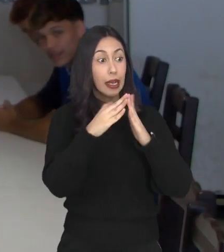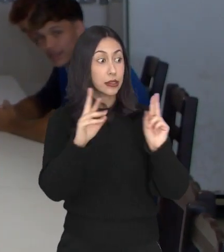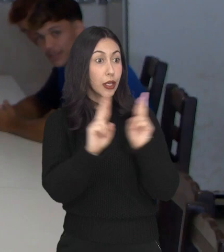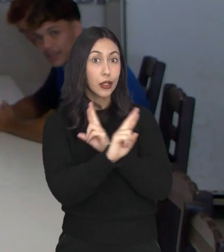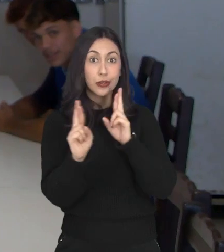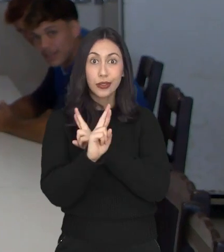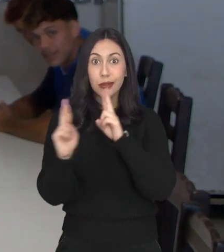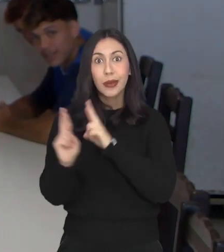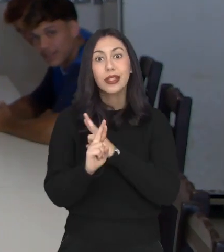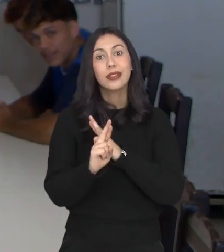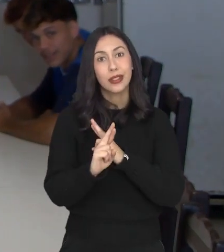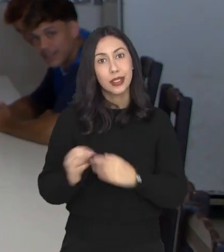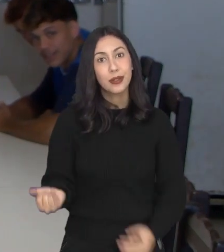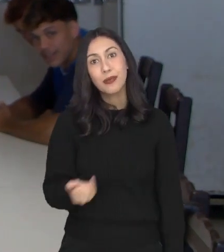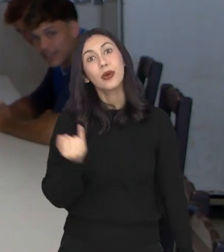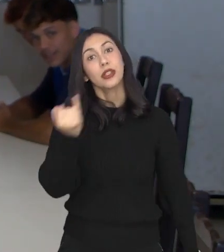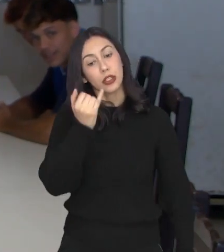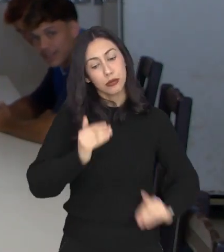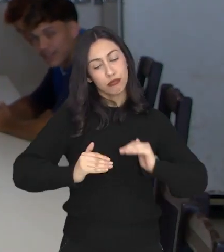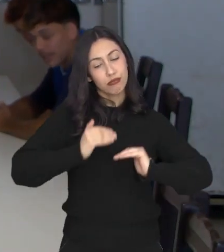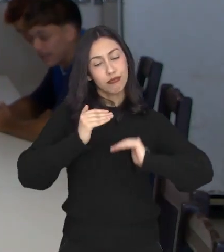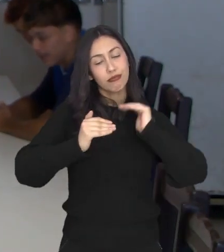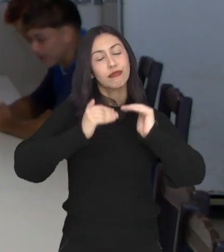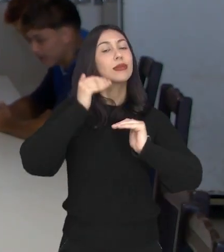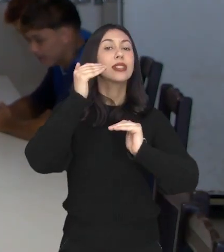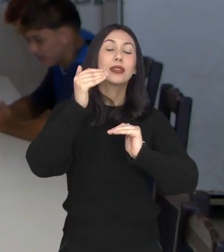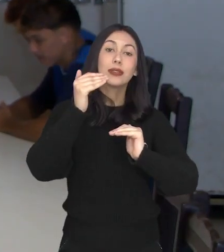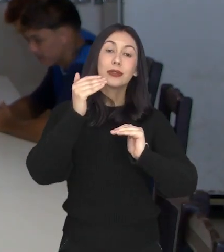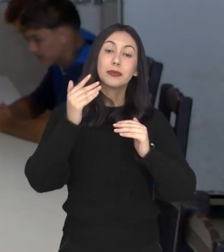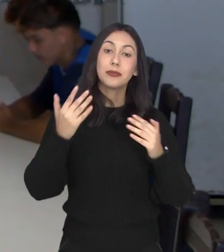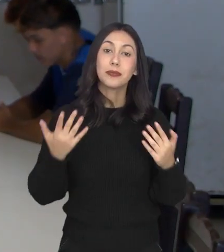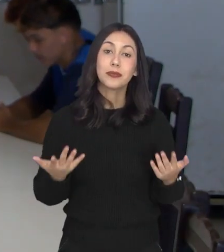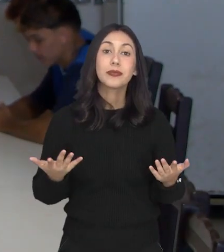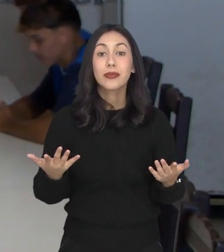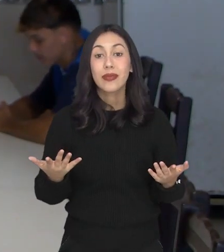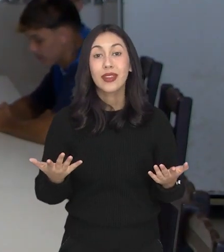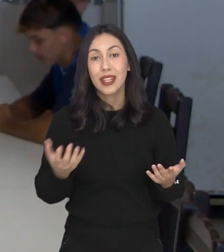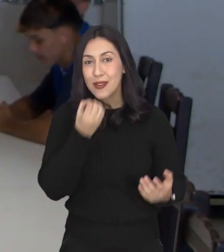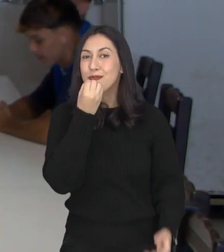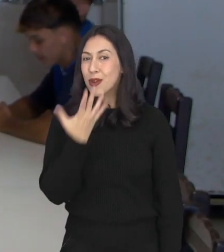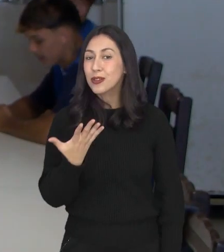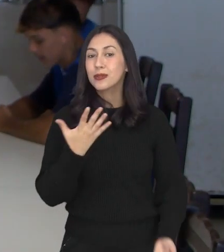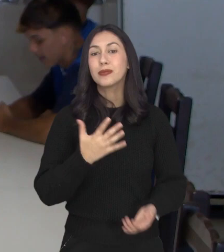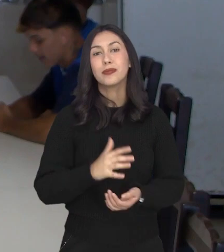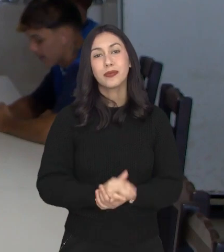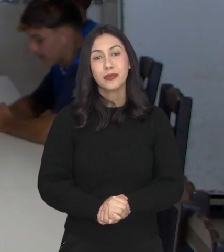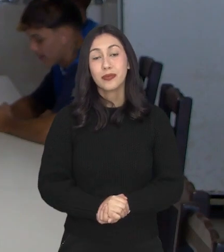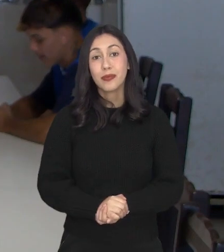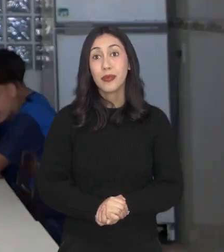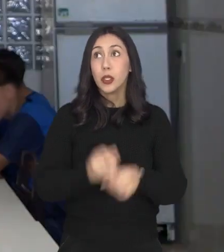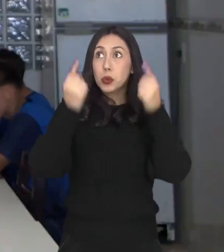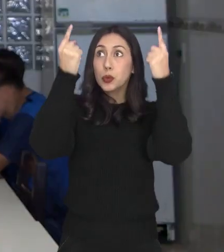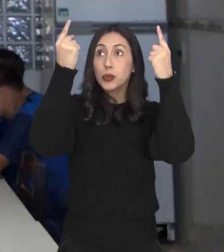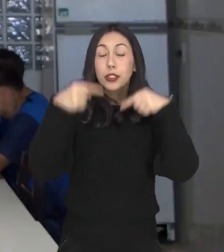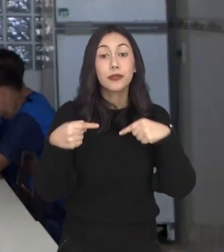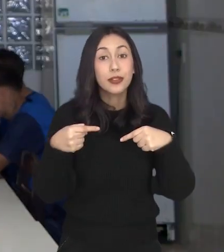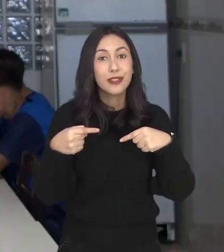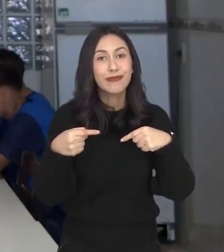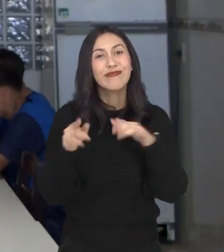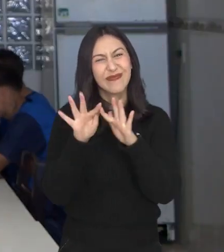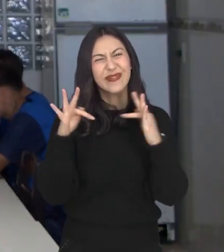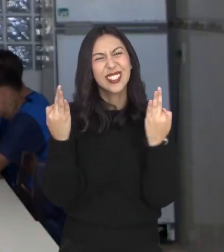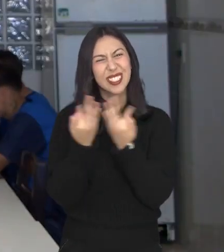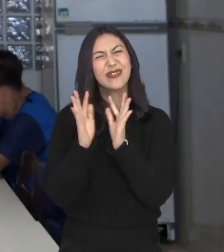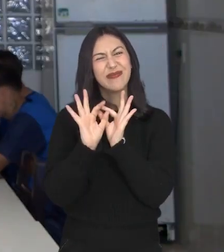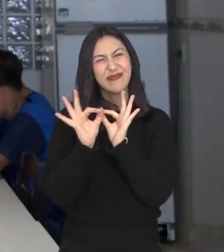as pessoas dentro de uma casa também é muito importante para o crescimento e está sendo muito bom. O maior